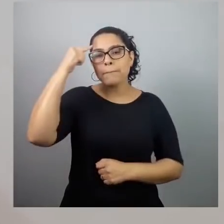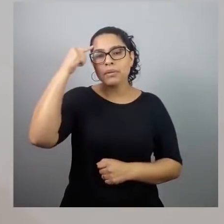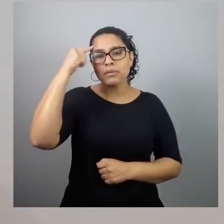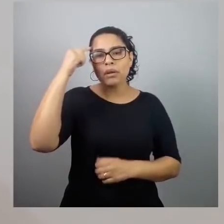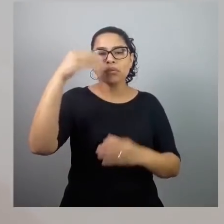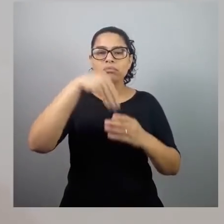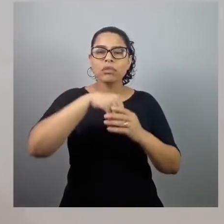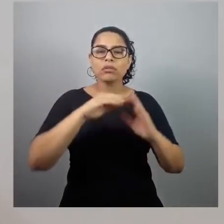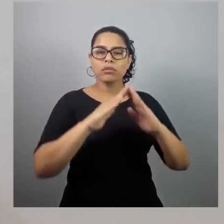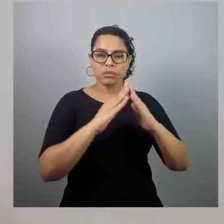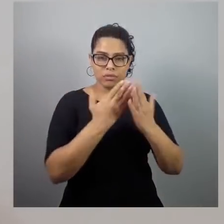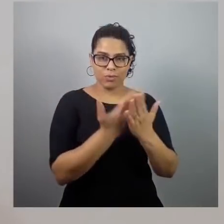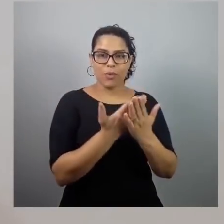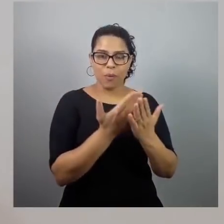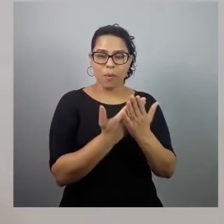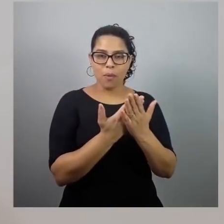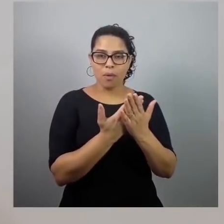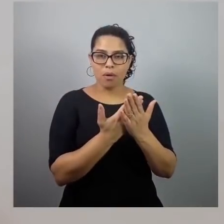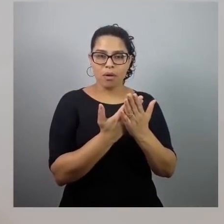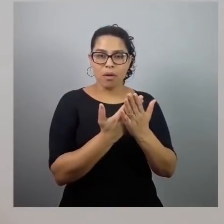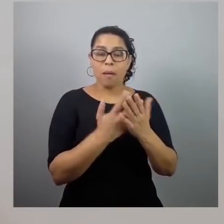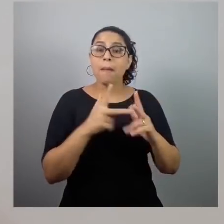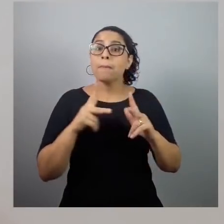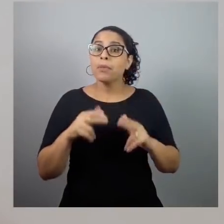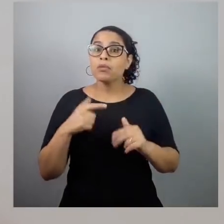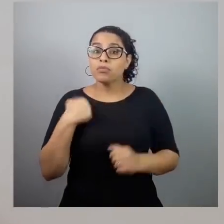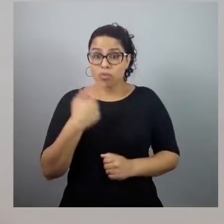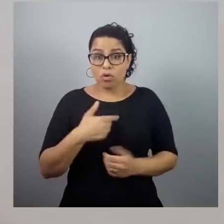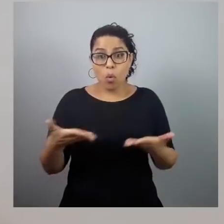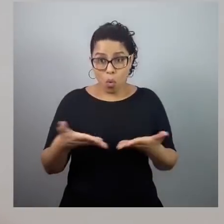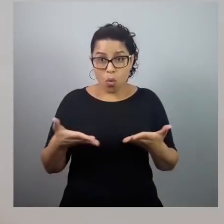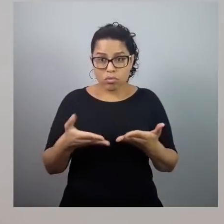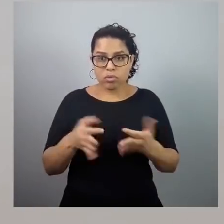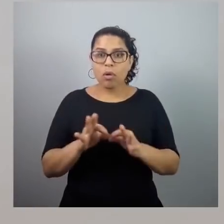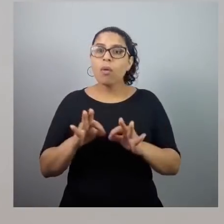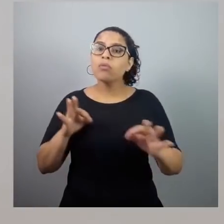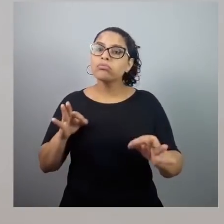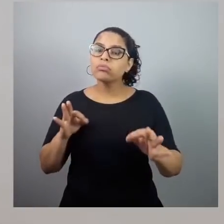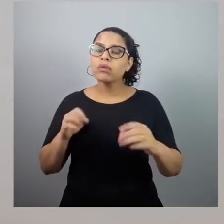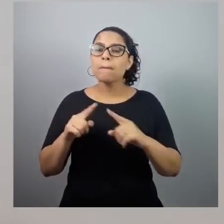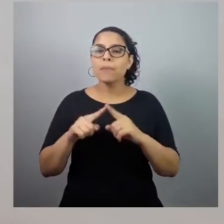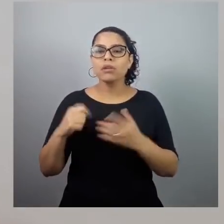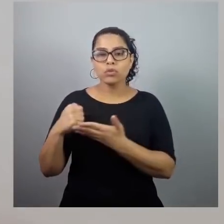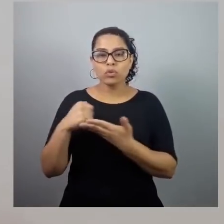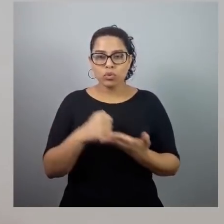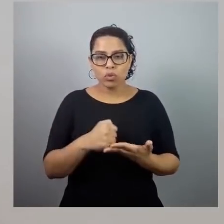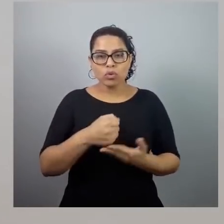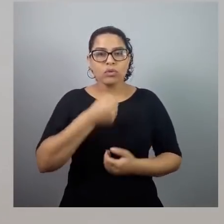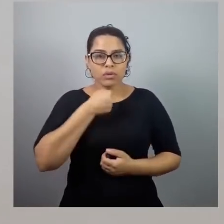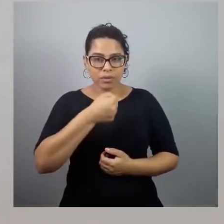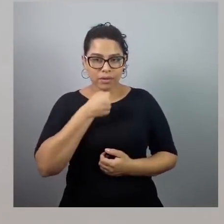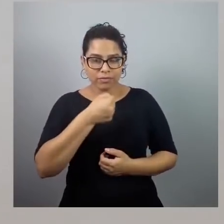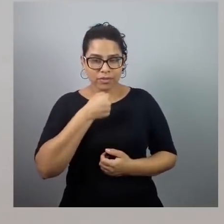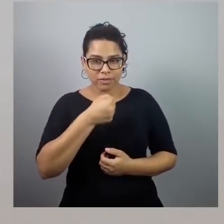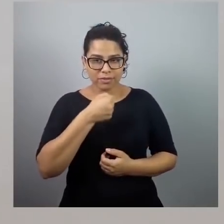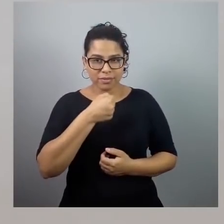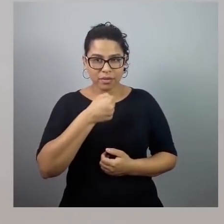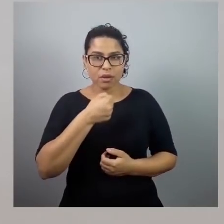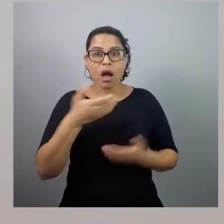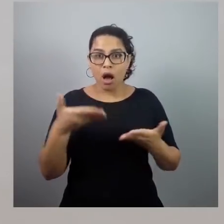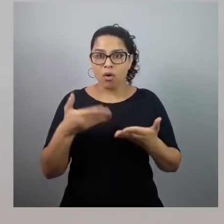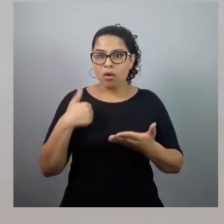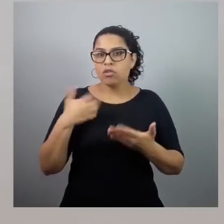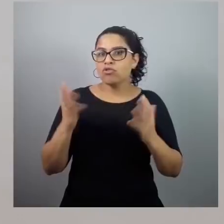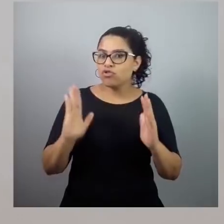Pensarmos a escola, mesmo estando distantes do espaço físico dela. Trouxe um depoimento e desde já gostaria de